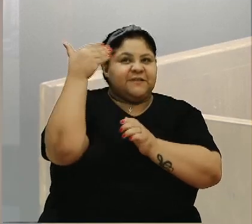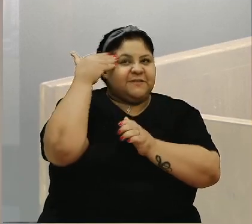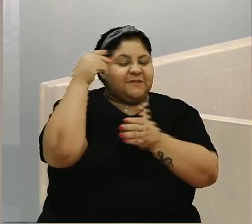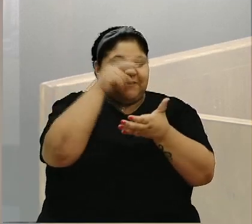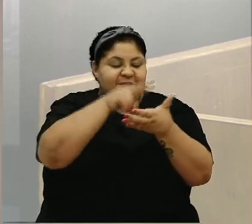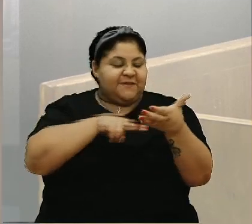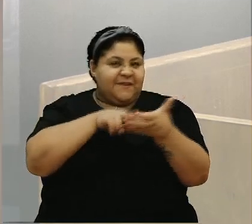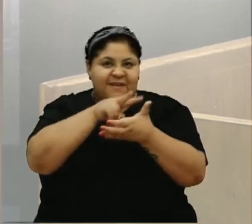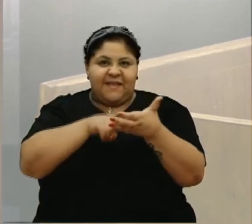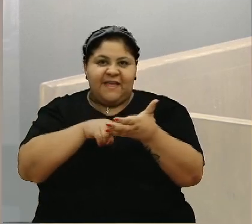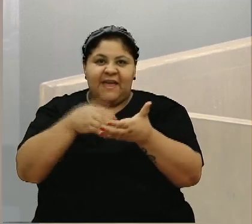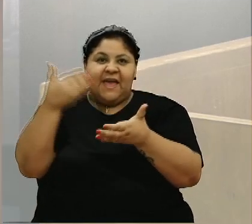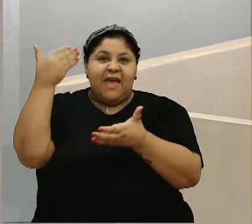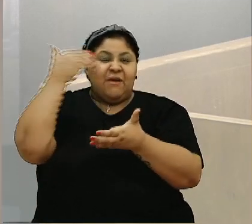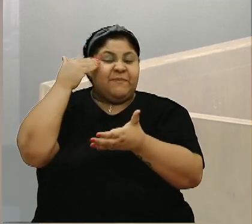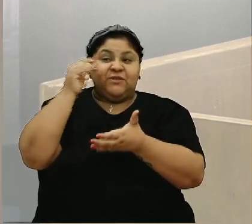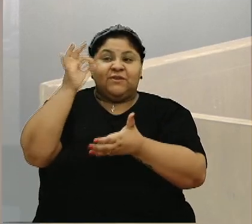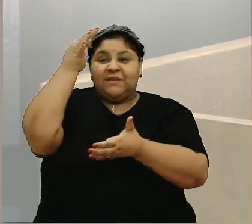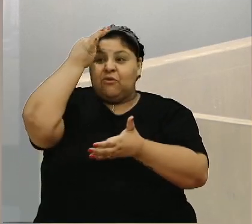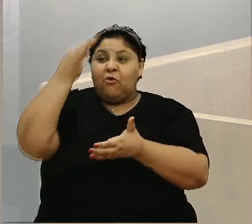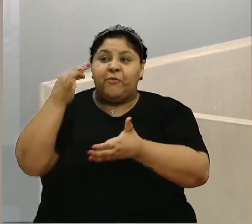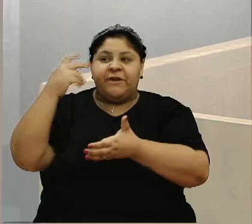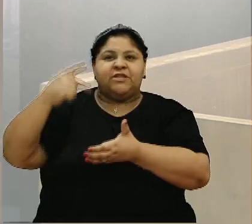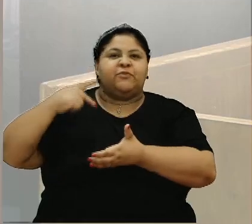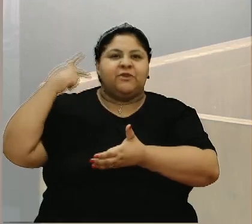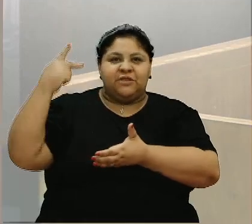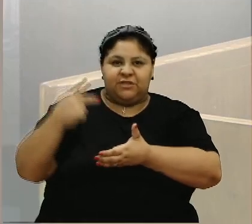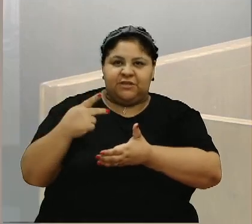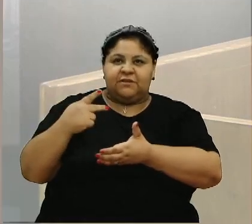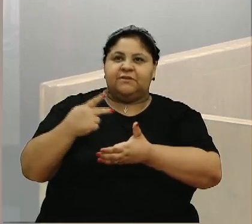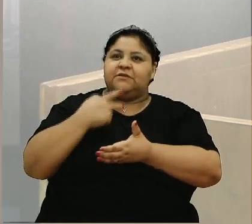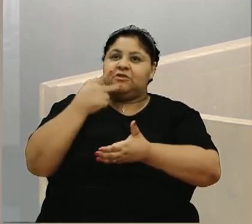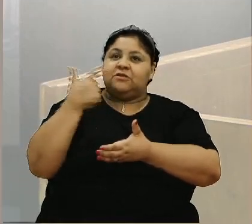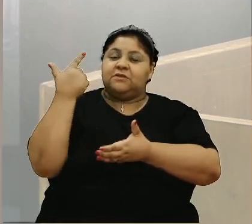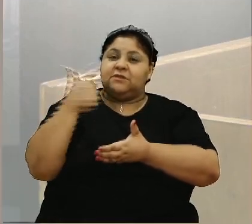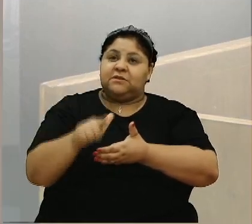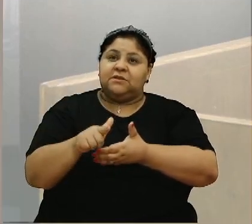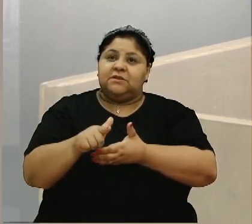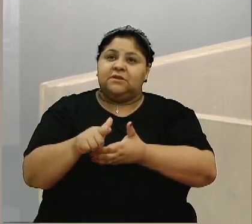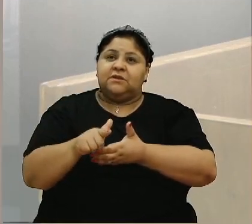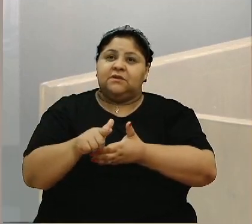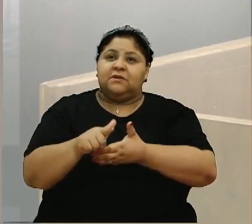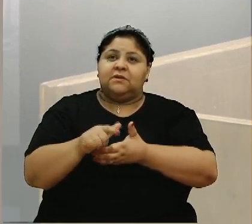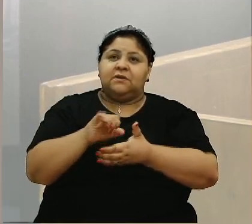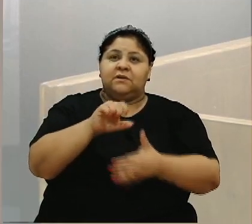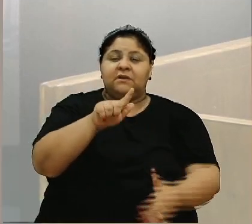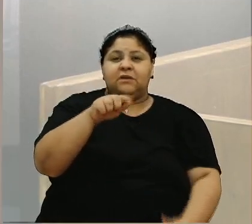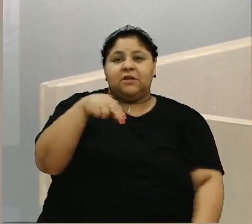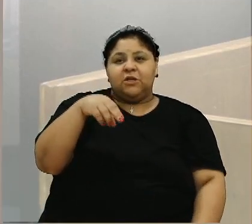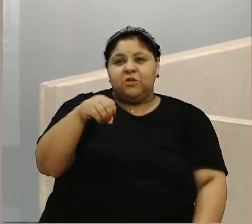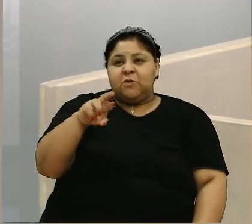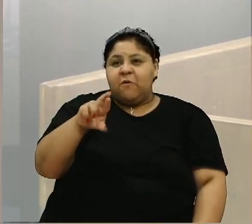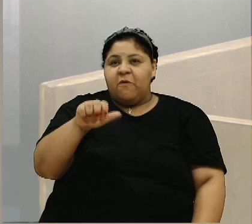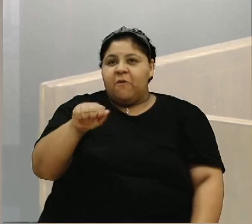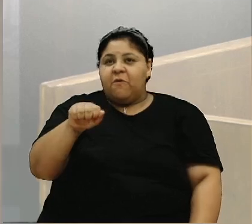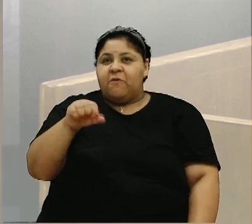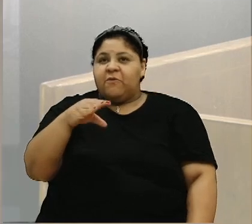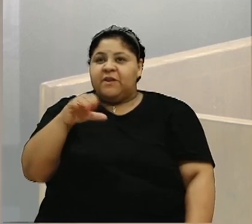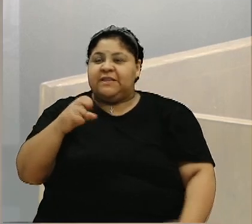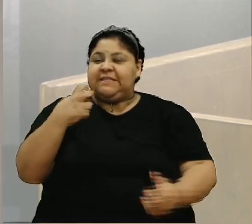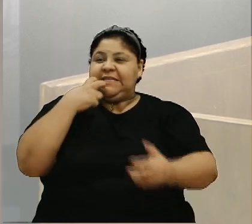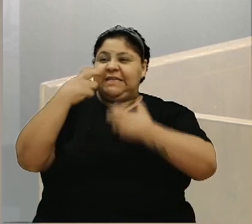analfabeto político. Mas, novamente, reiterar, onde a ignorância grita com arrogância, o